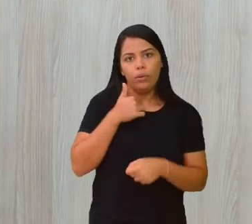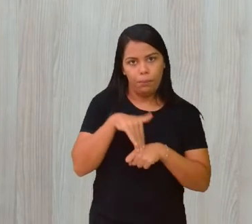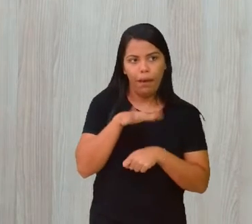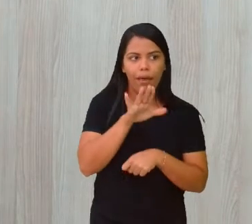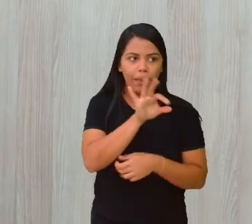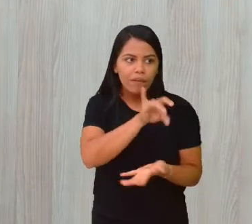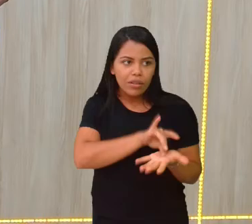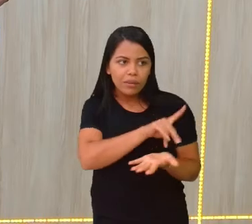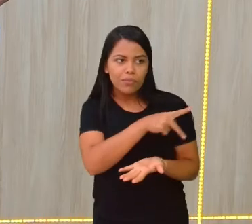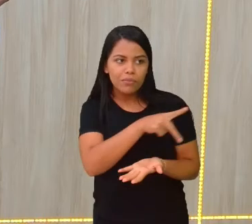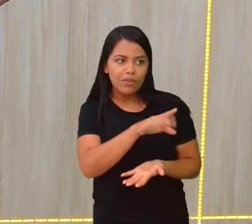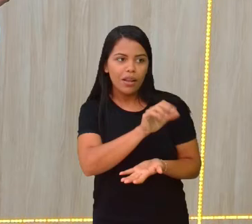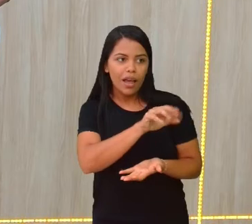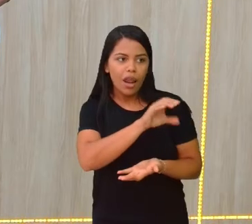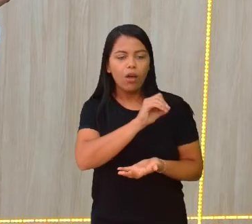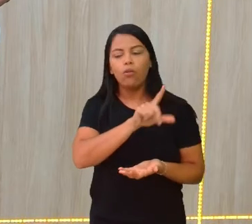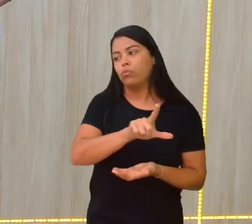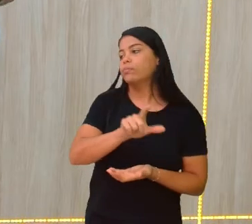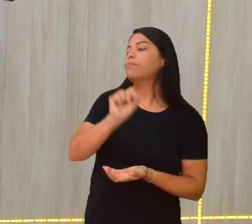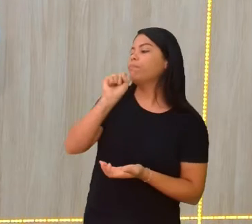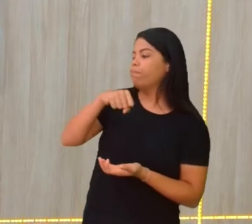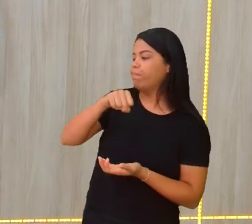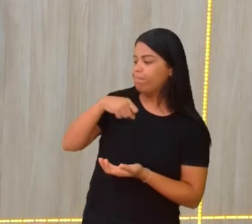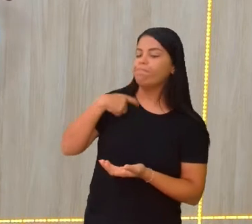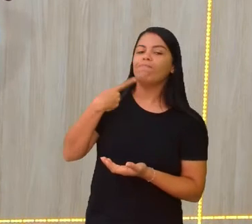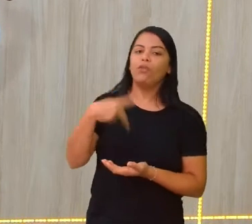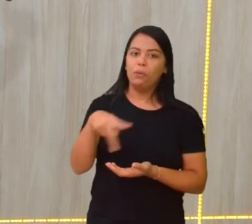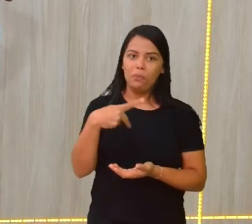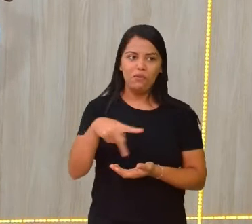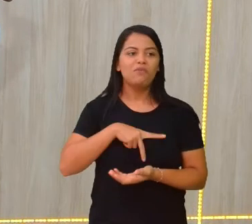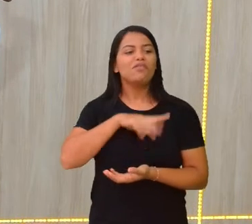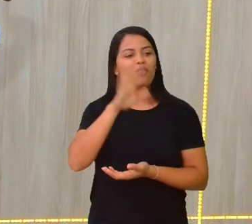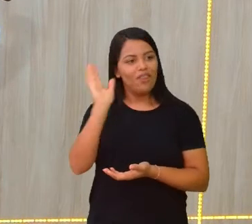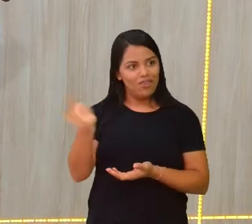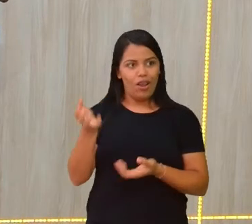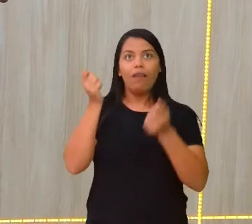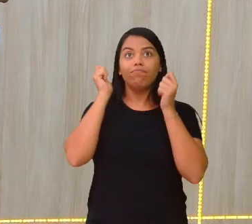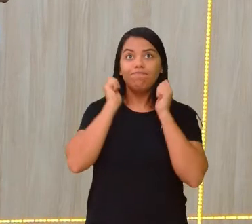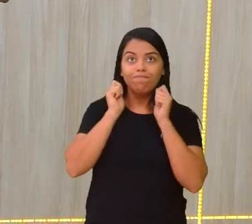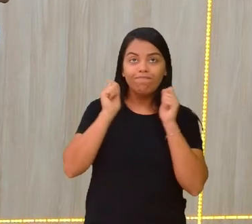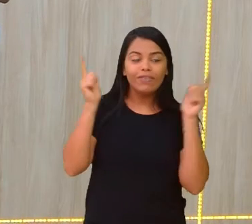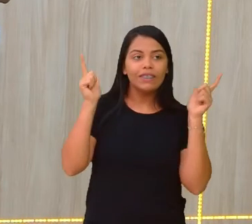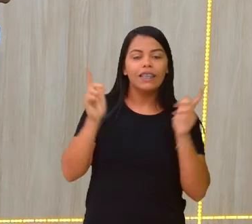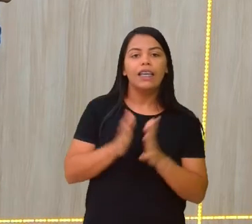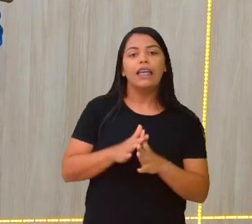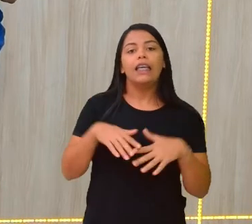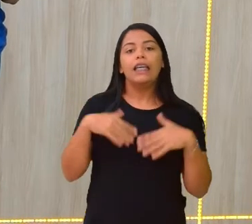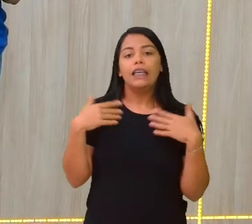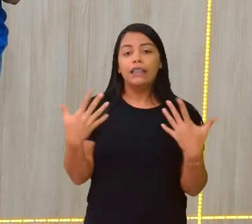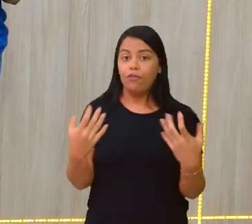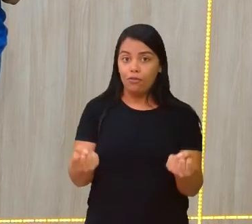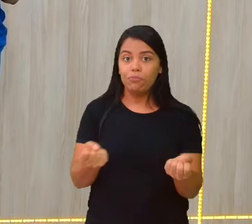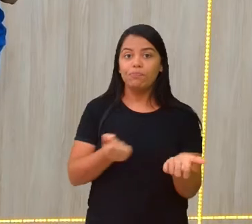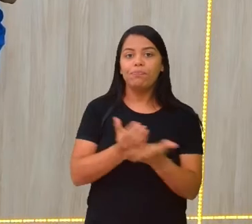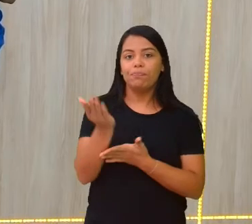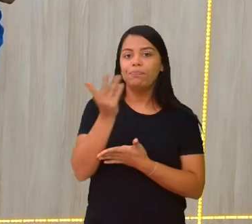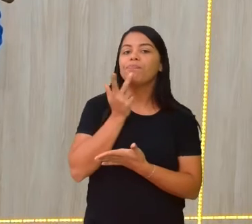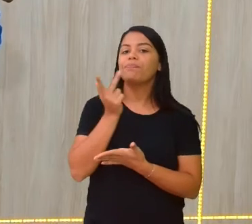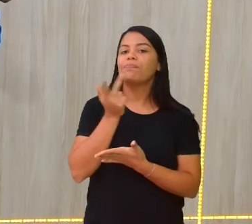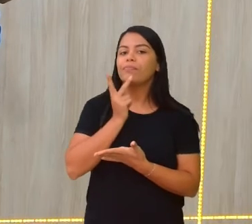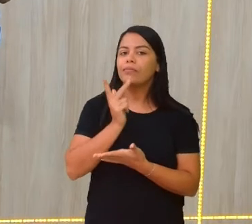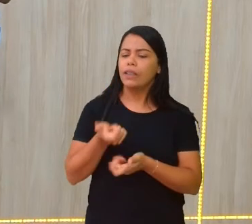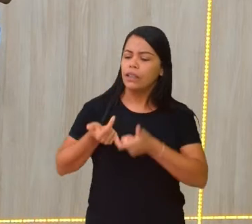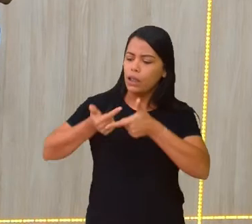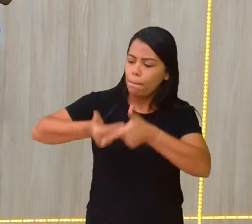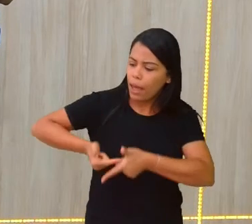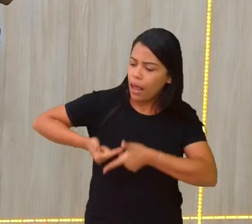prof. E aí, a professora Vanessa já veio iluminada hoje, Então, vamos lá falar nessa luta